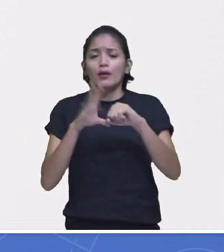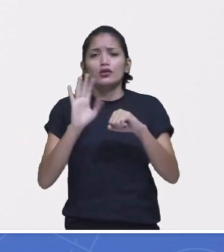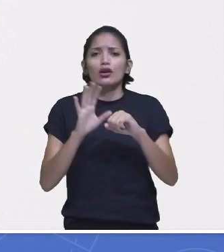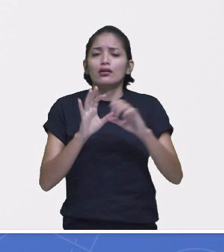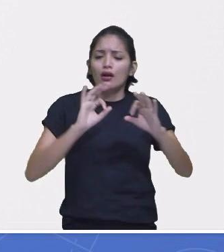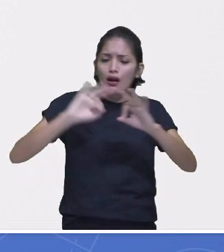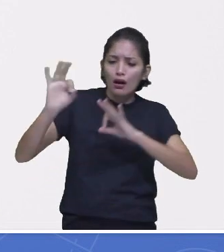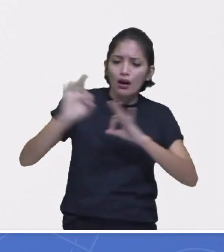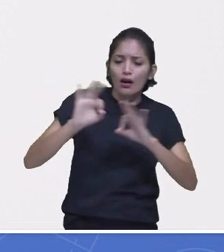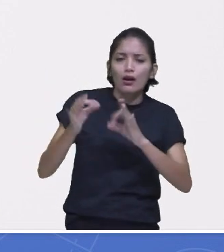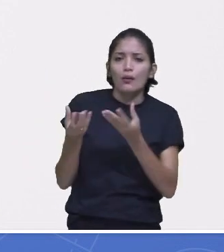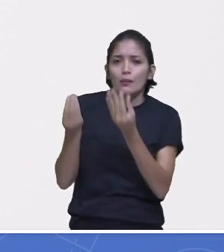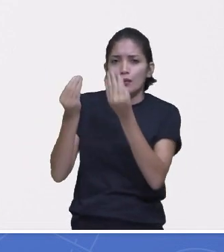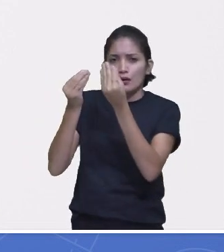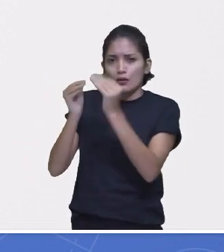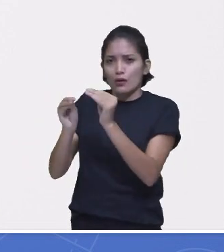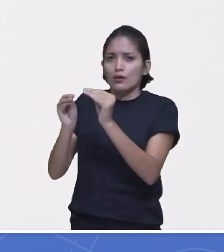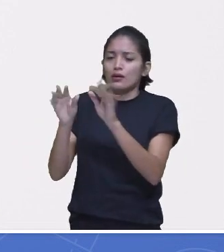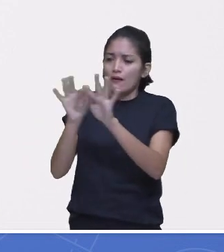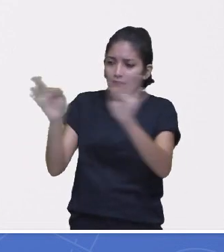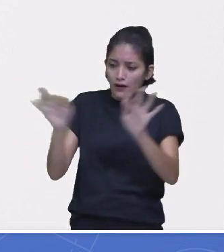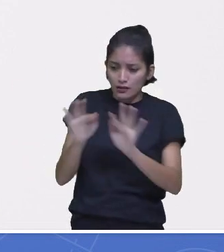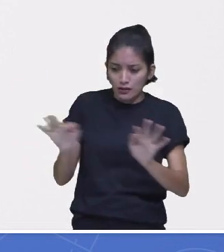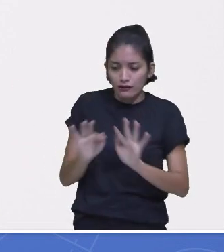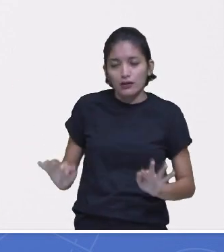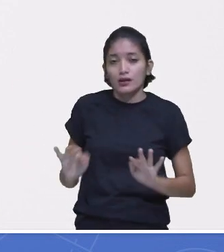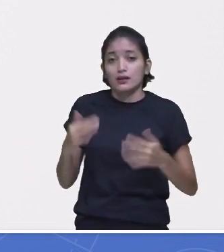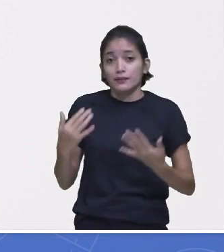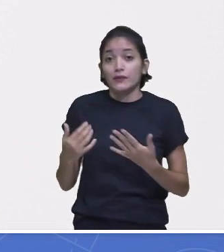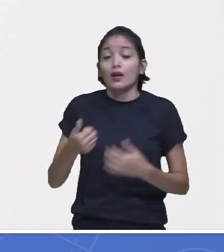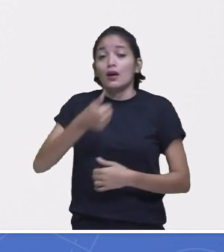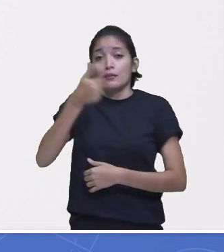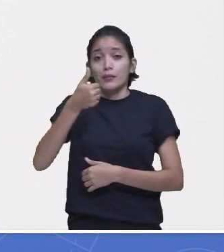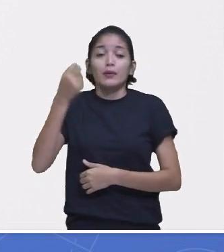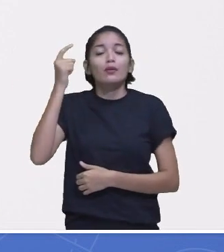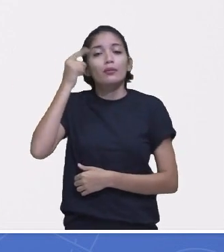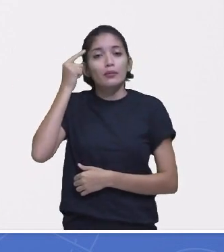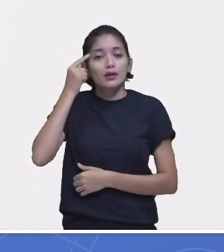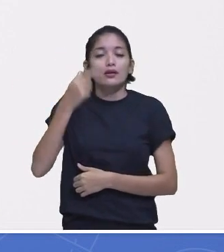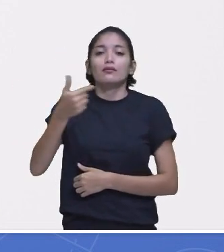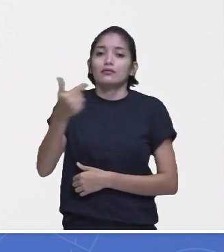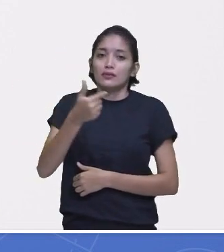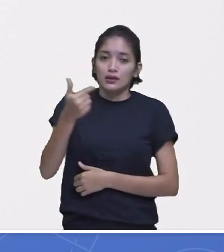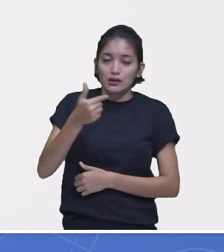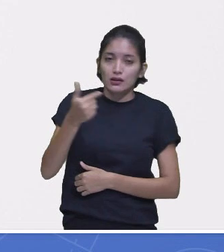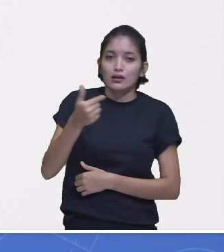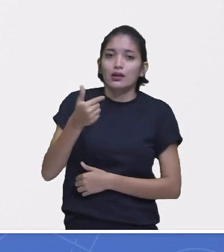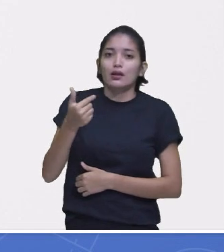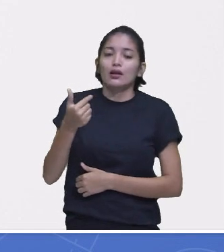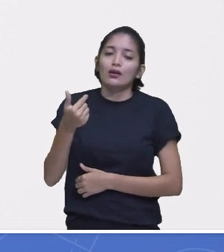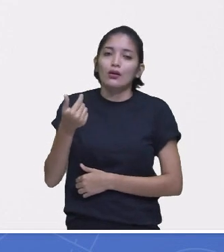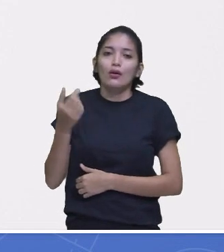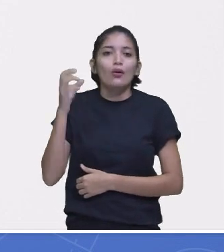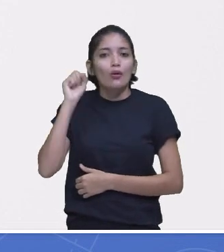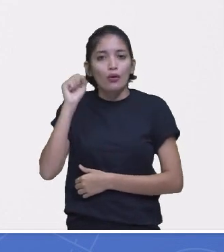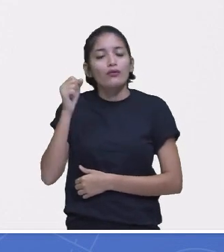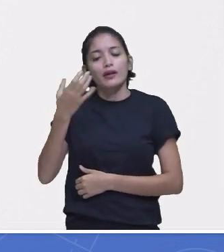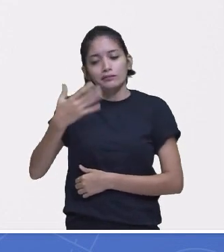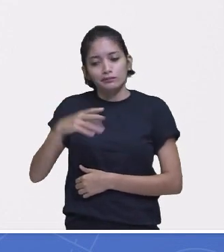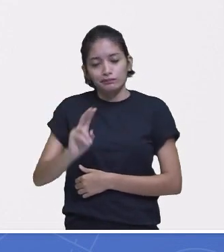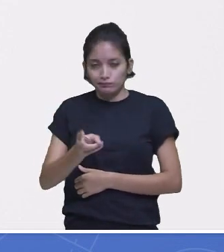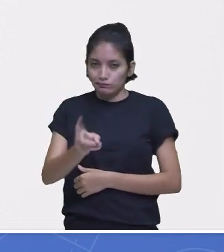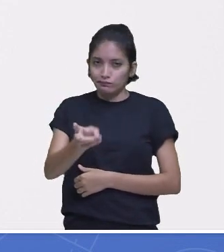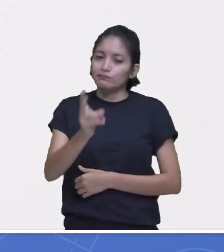para completarem as 4 frases, ou seja, o primeiro é o pensar, a segunda frase, oír, e aí por diante,